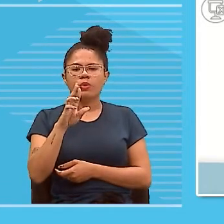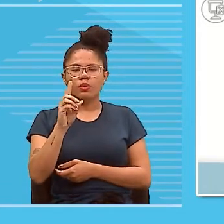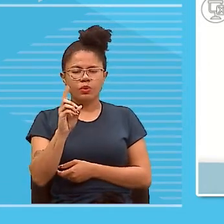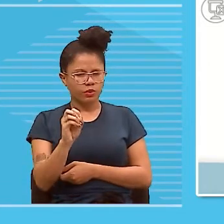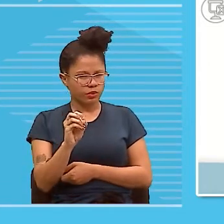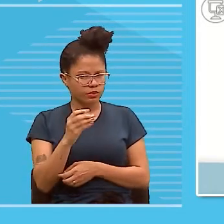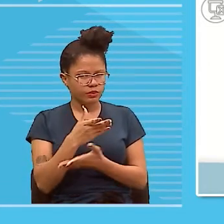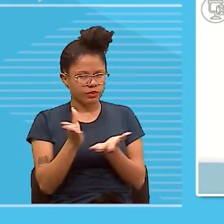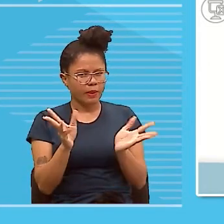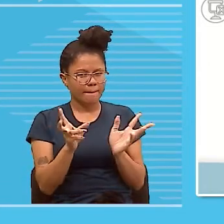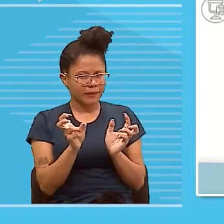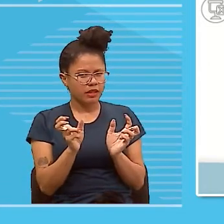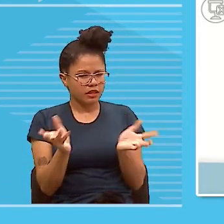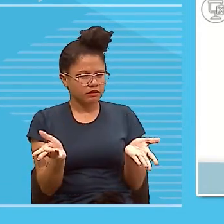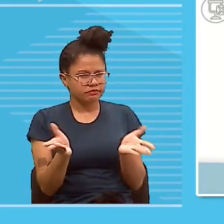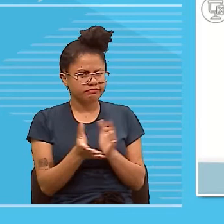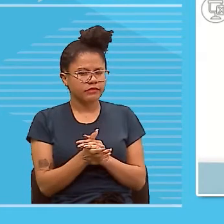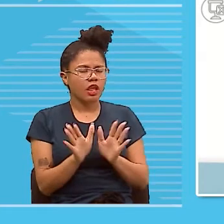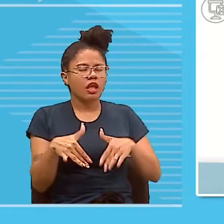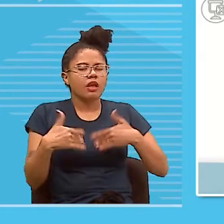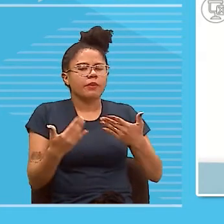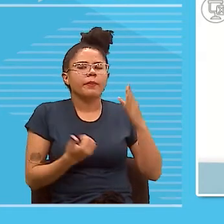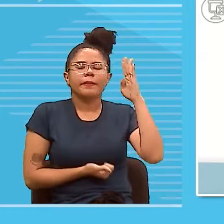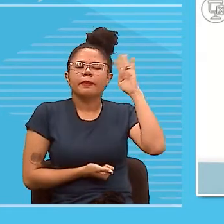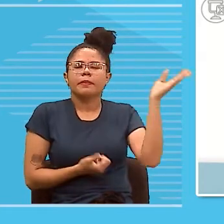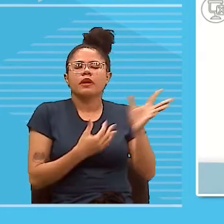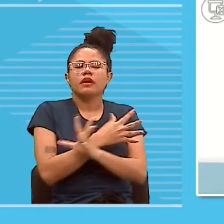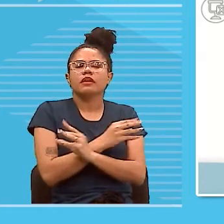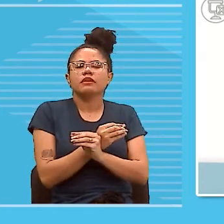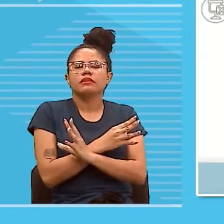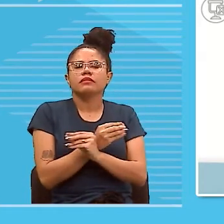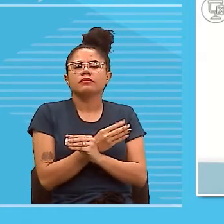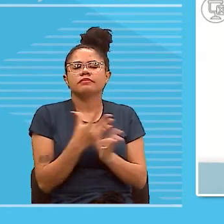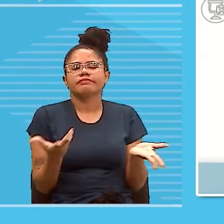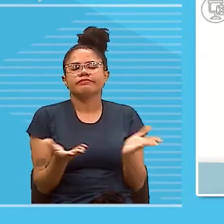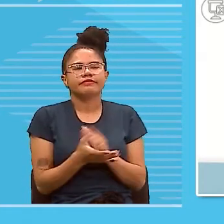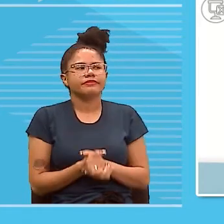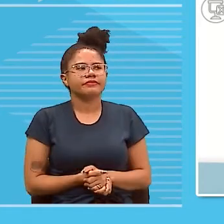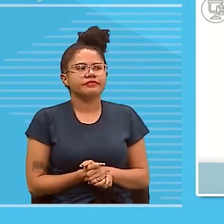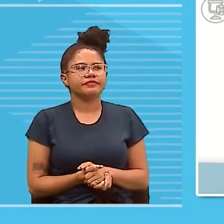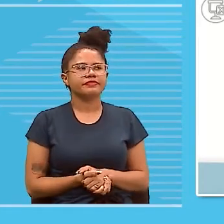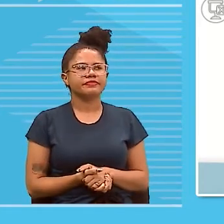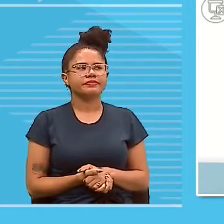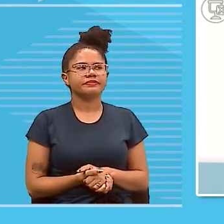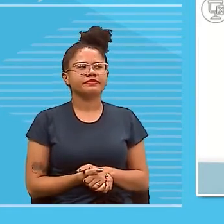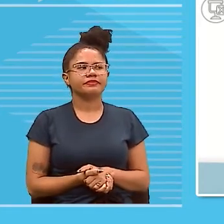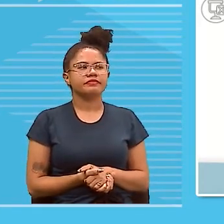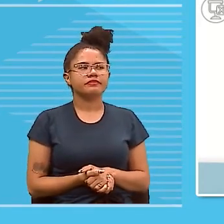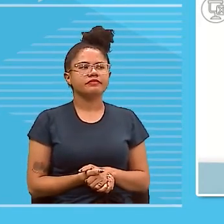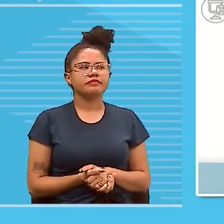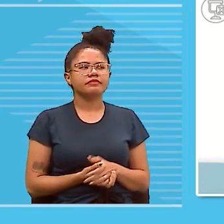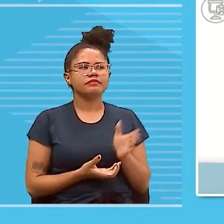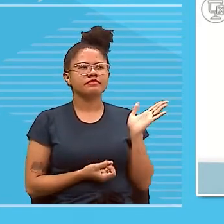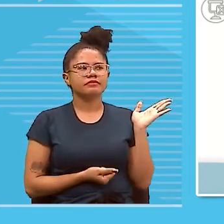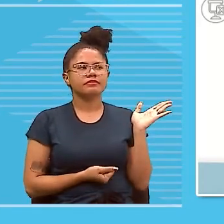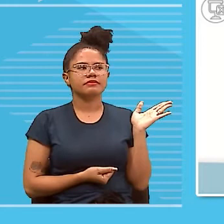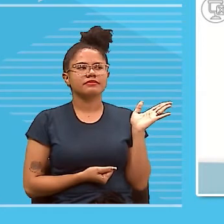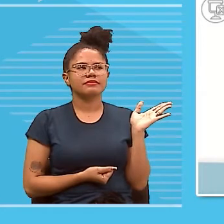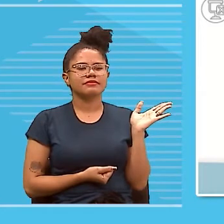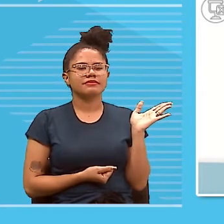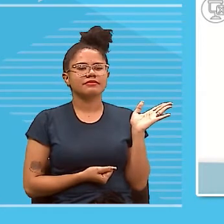perceberam e quais são as principais conjunções conformativas conforme de acordo